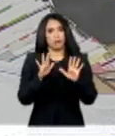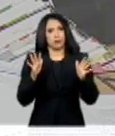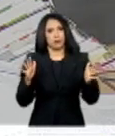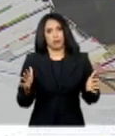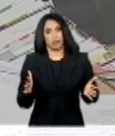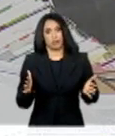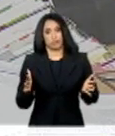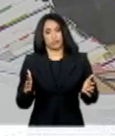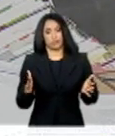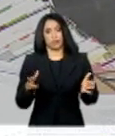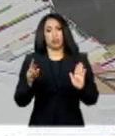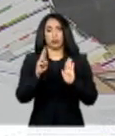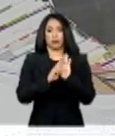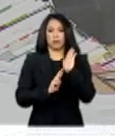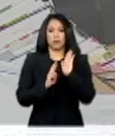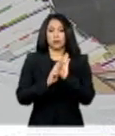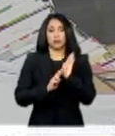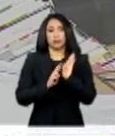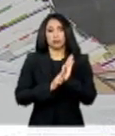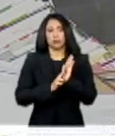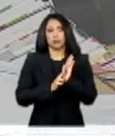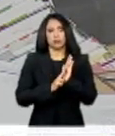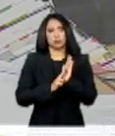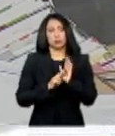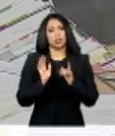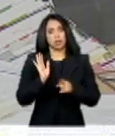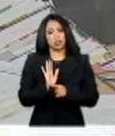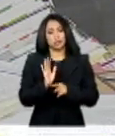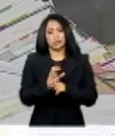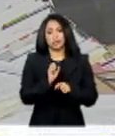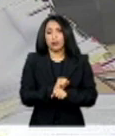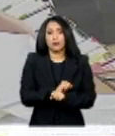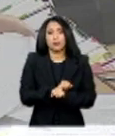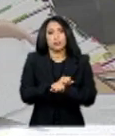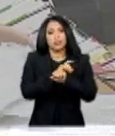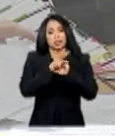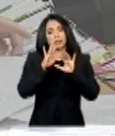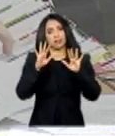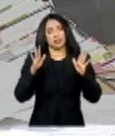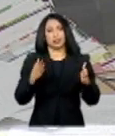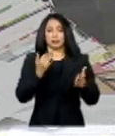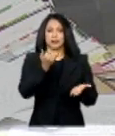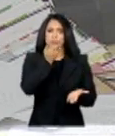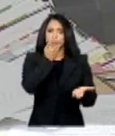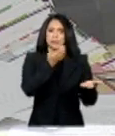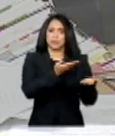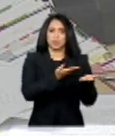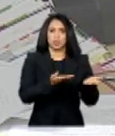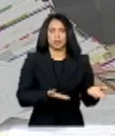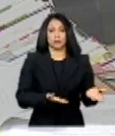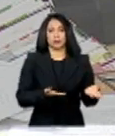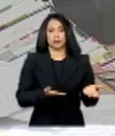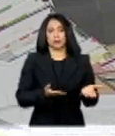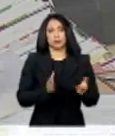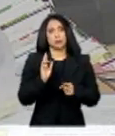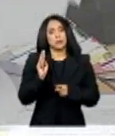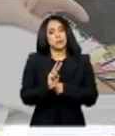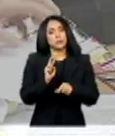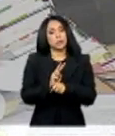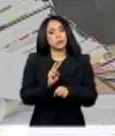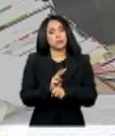esta é uma norma que milita com muita clareza data vênia é em defesa do consumidor